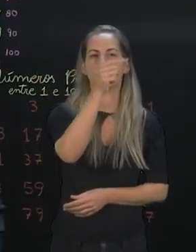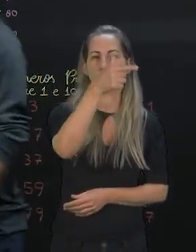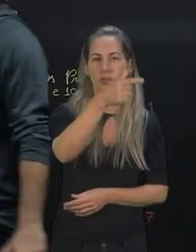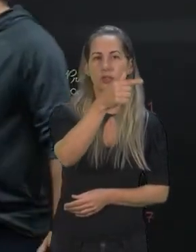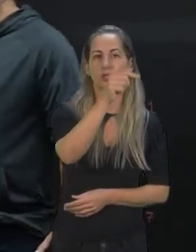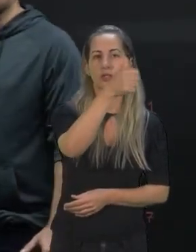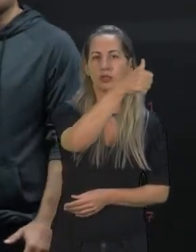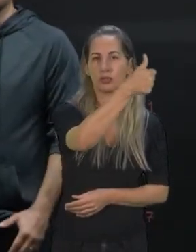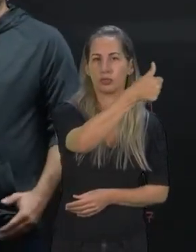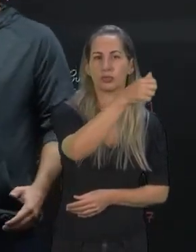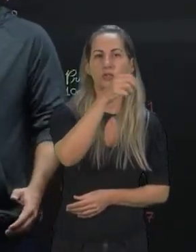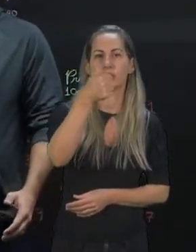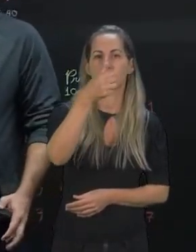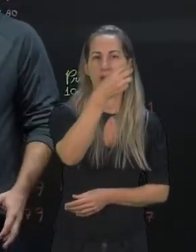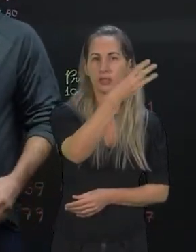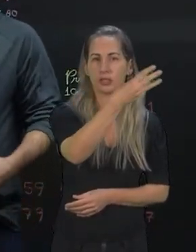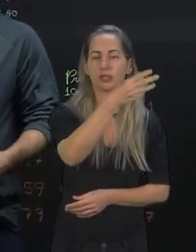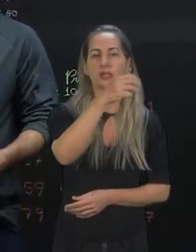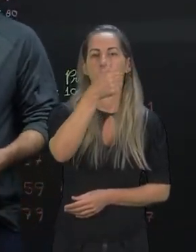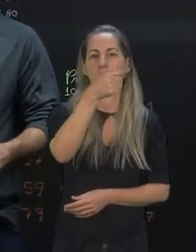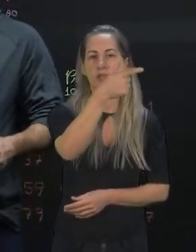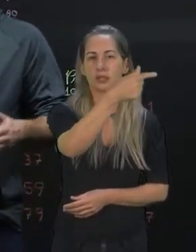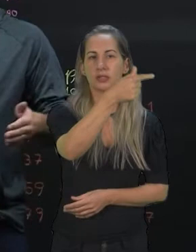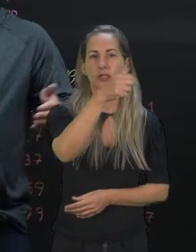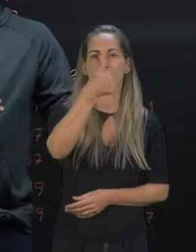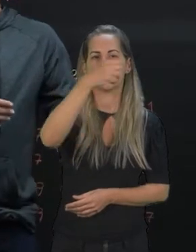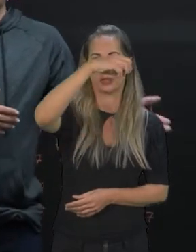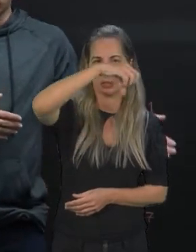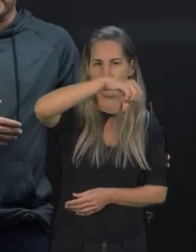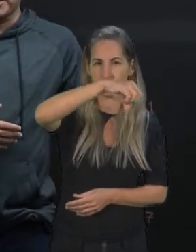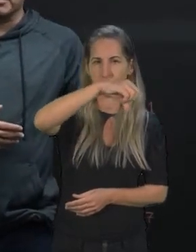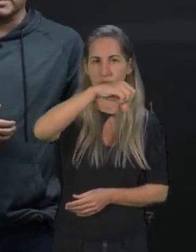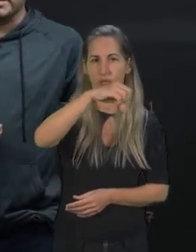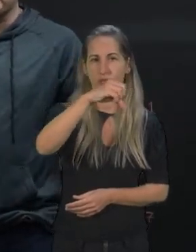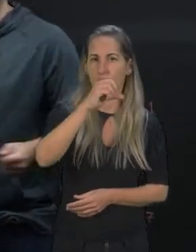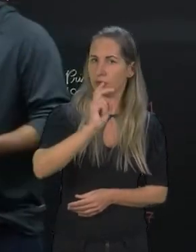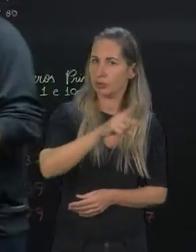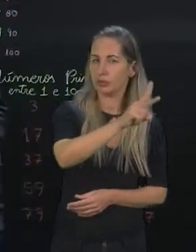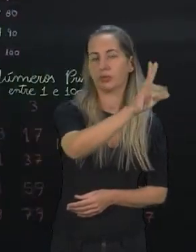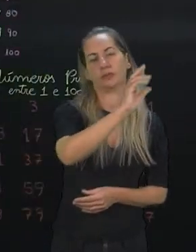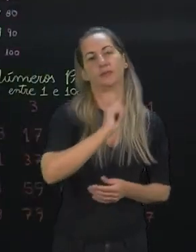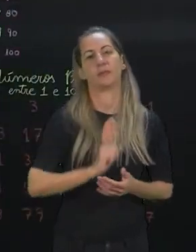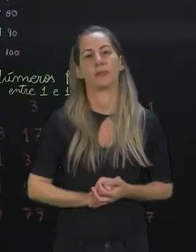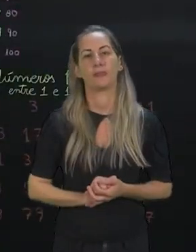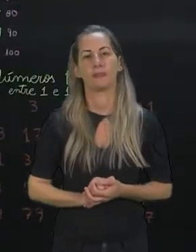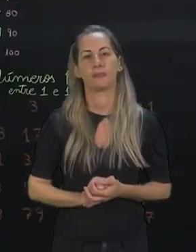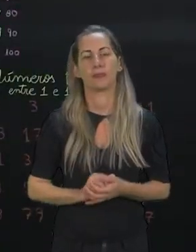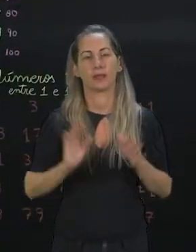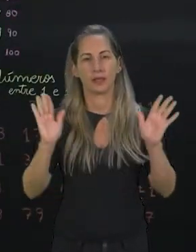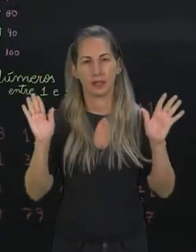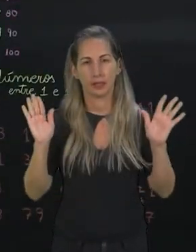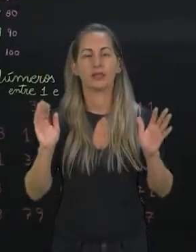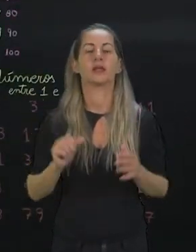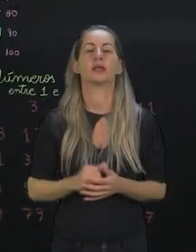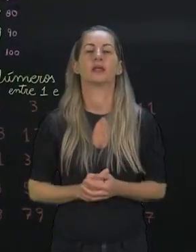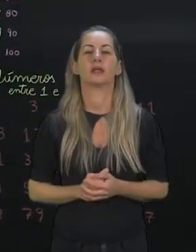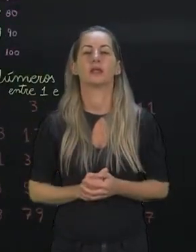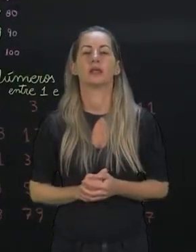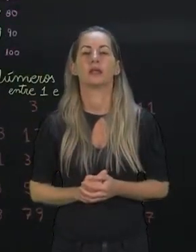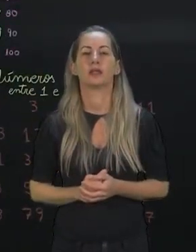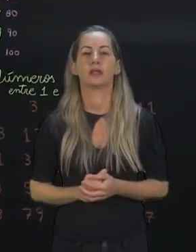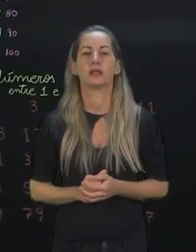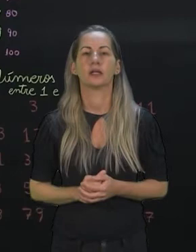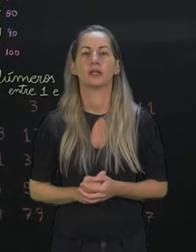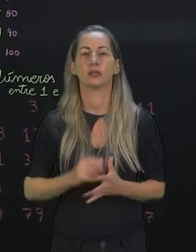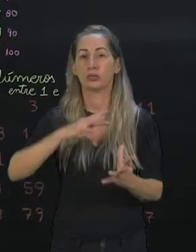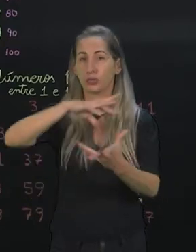7, 11, 13, 17, 19 e para o infinito, tá? Então, logicamente que, pelo fato de